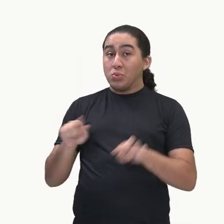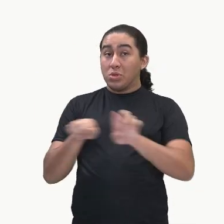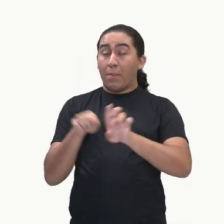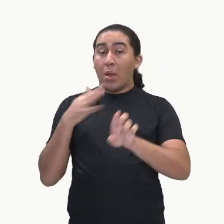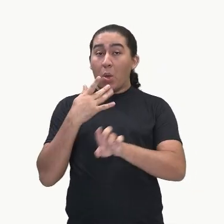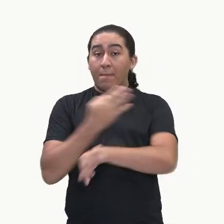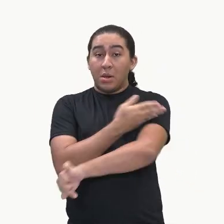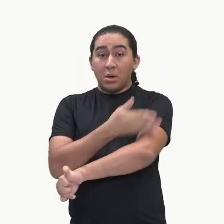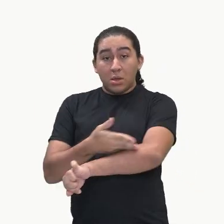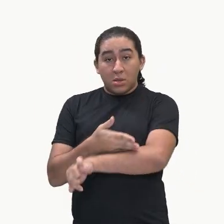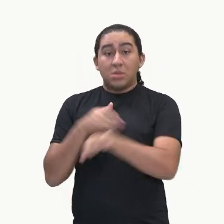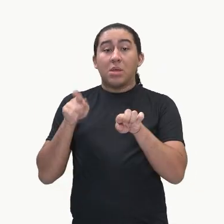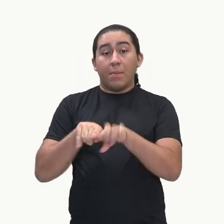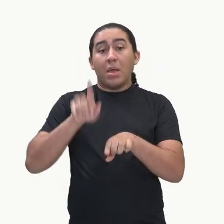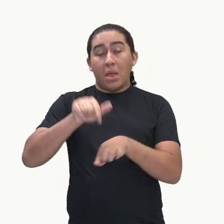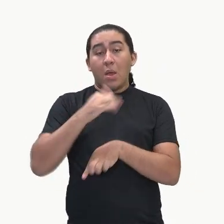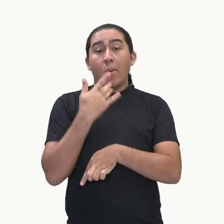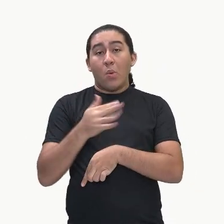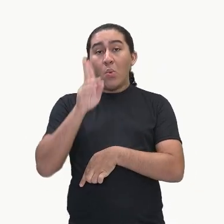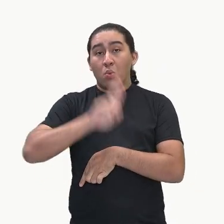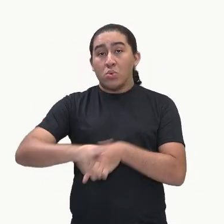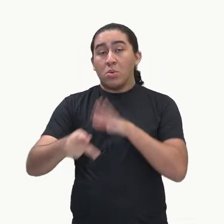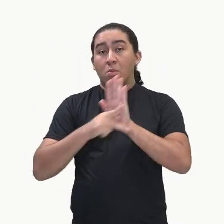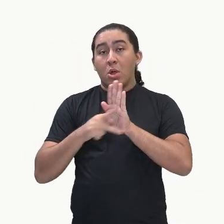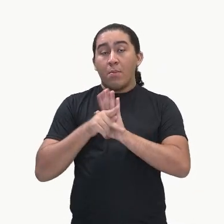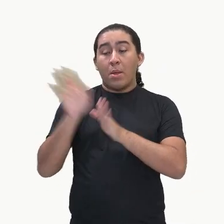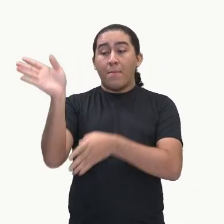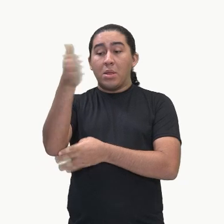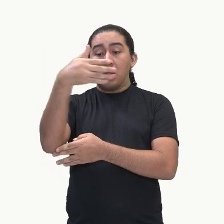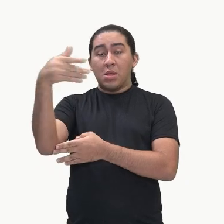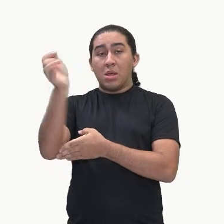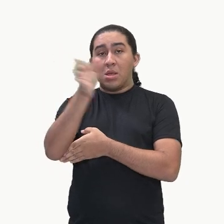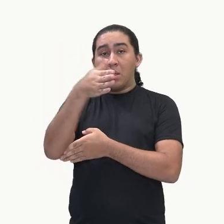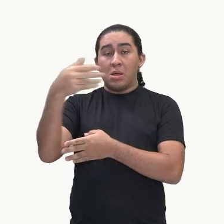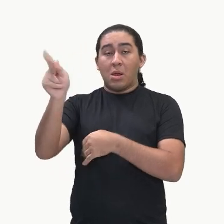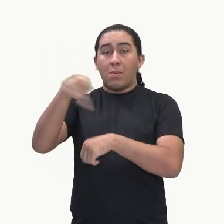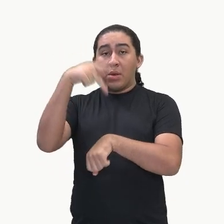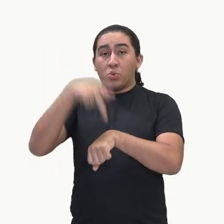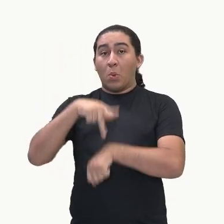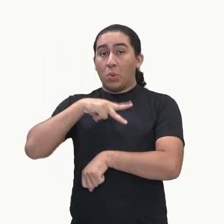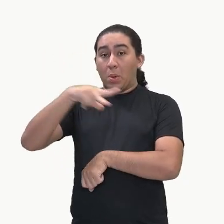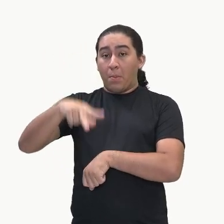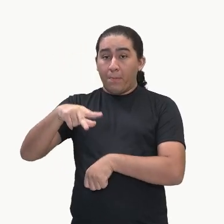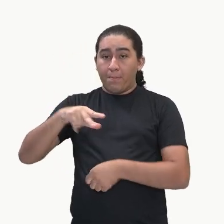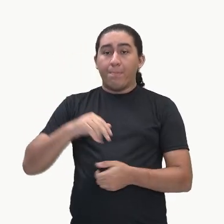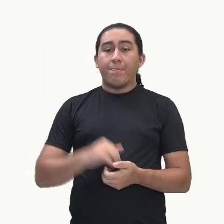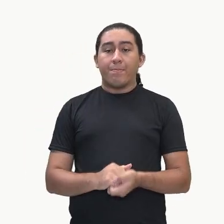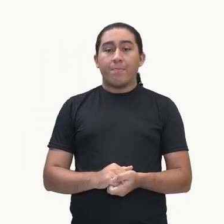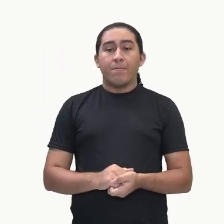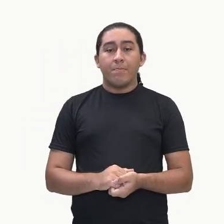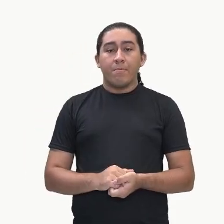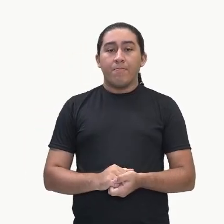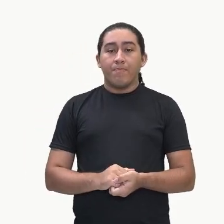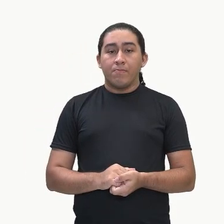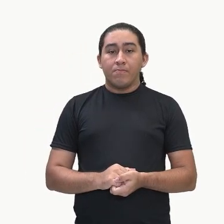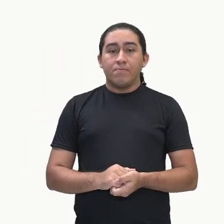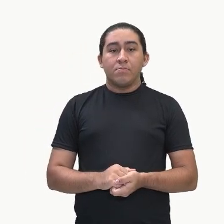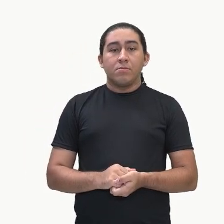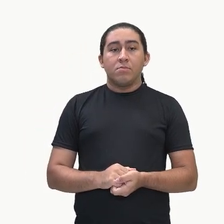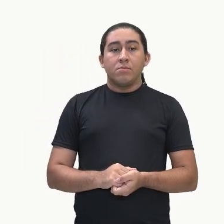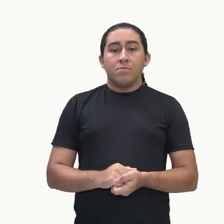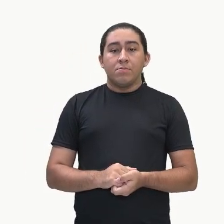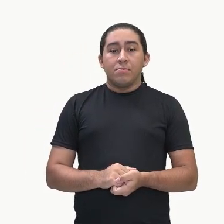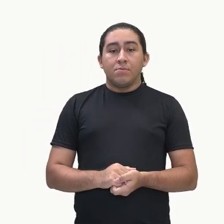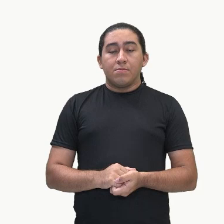branco também eram cores usadas em bandeiras portuguesas. Então, bem, nós